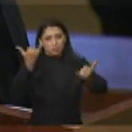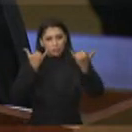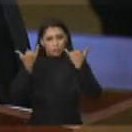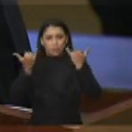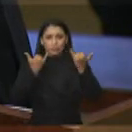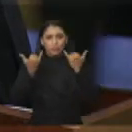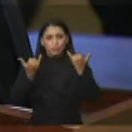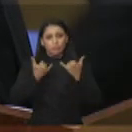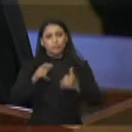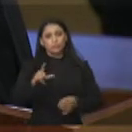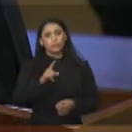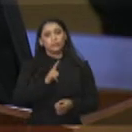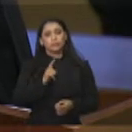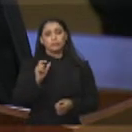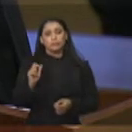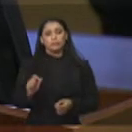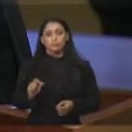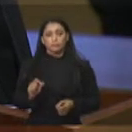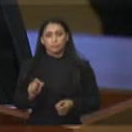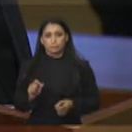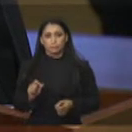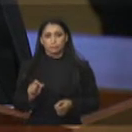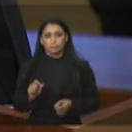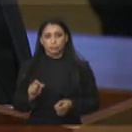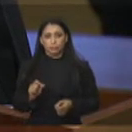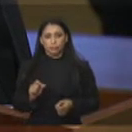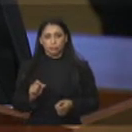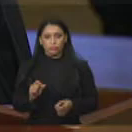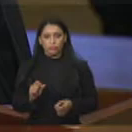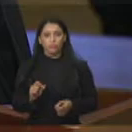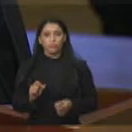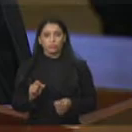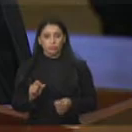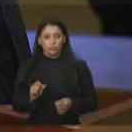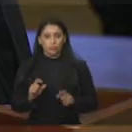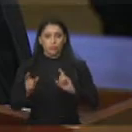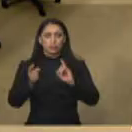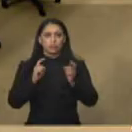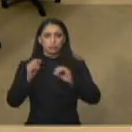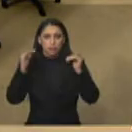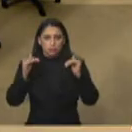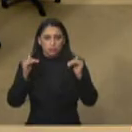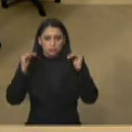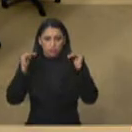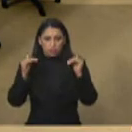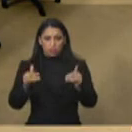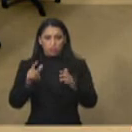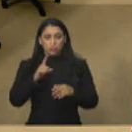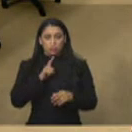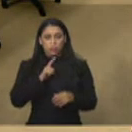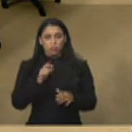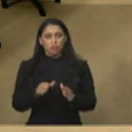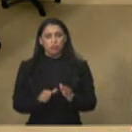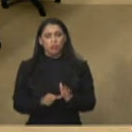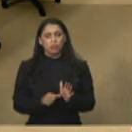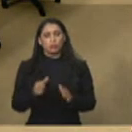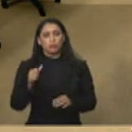de mídia e a confirmação desta em manifestação das autoridades. Em um primeiro juízo,